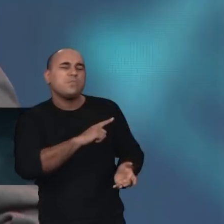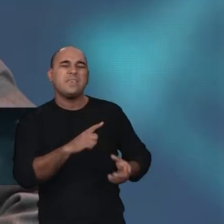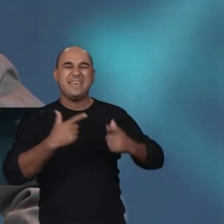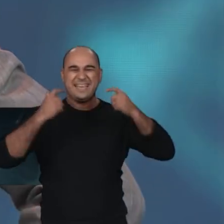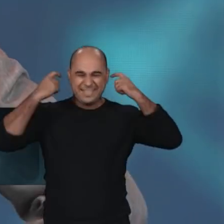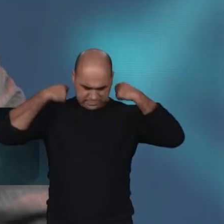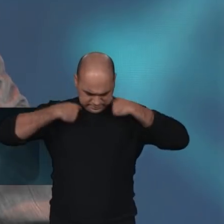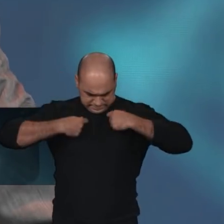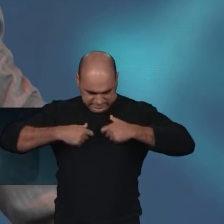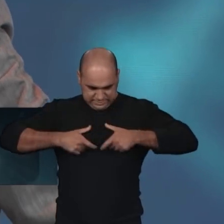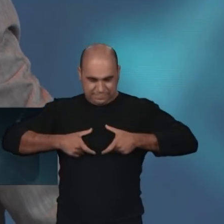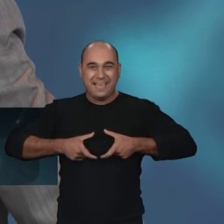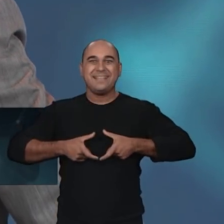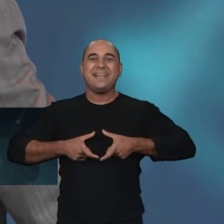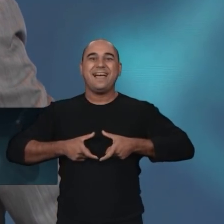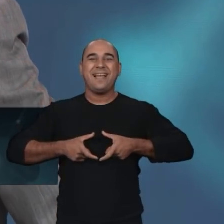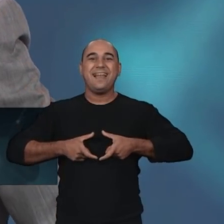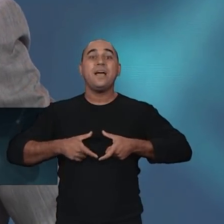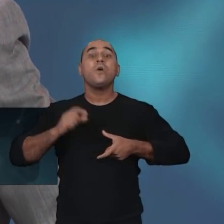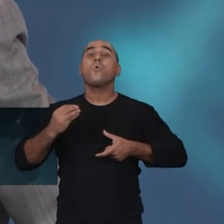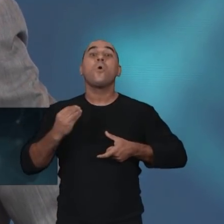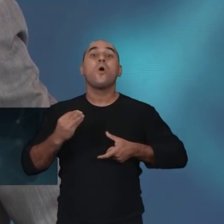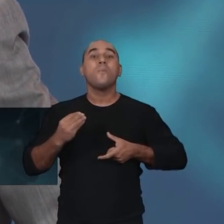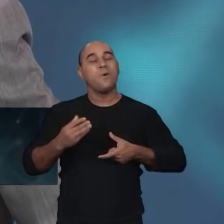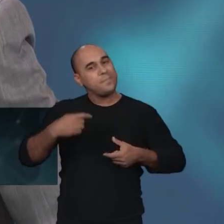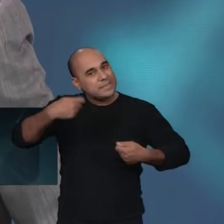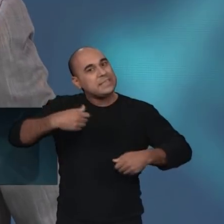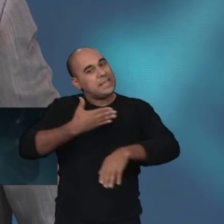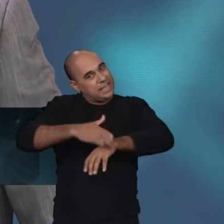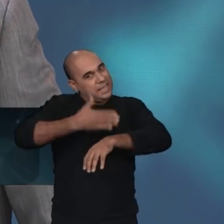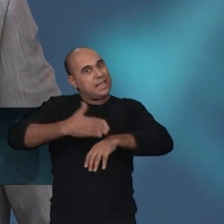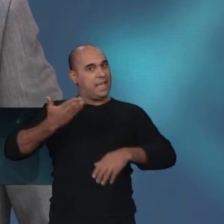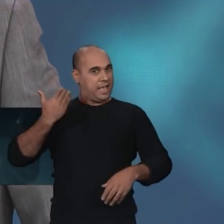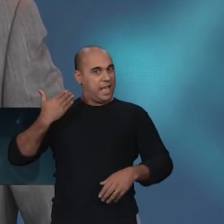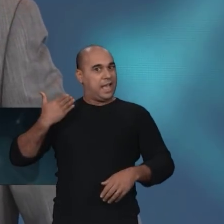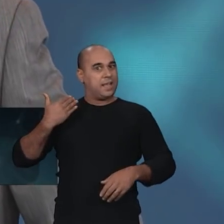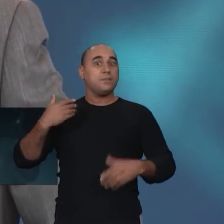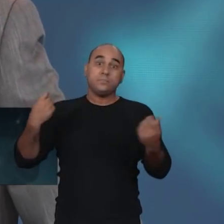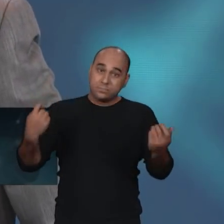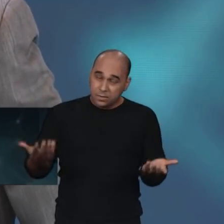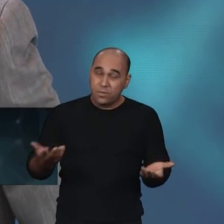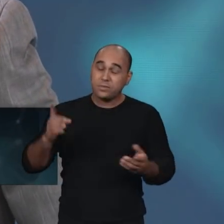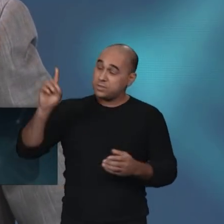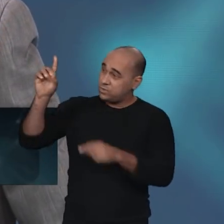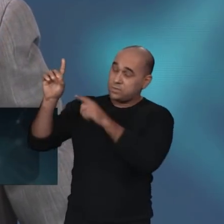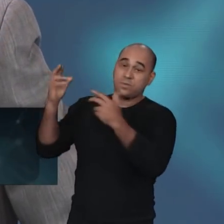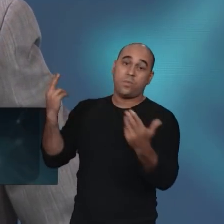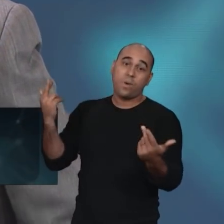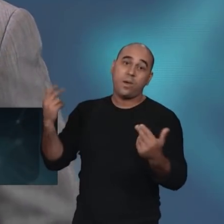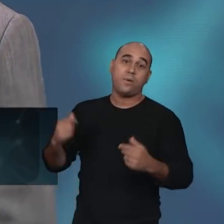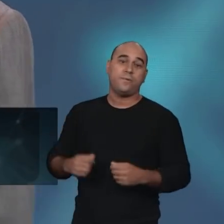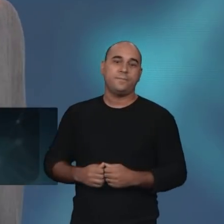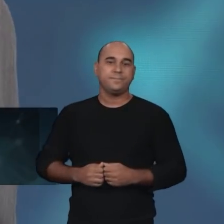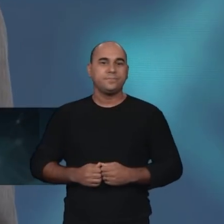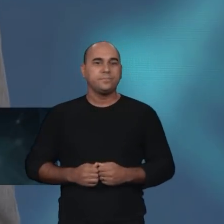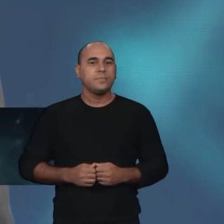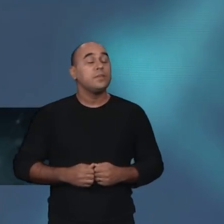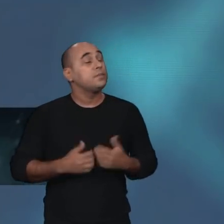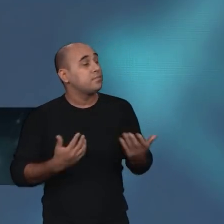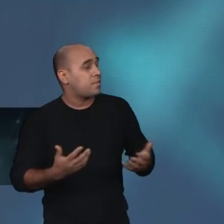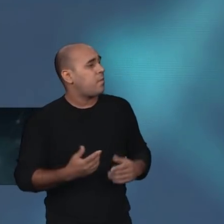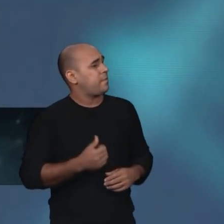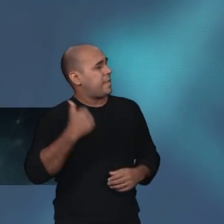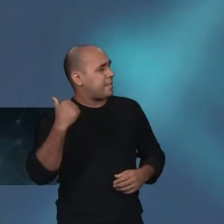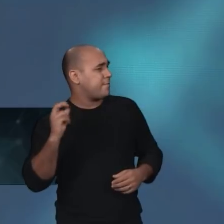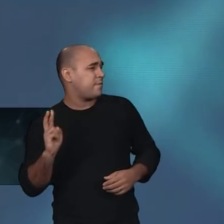não estava combinada entre as nossas, mas eu vou pegar esse gancho aí que você falou por conta de uma coisa que Dilson e Débora falaram aqui. Por algum acaso,